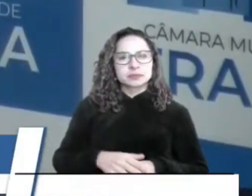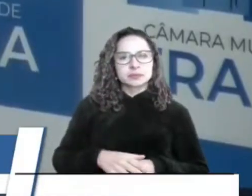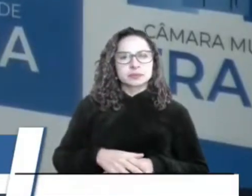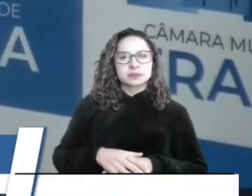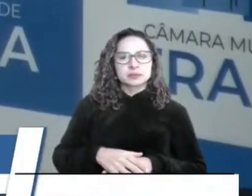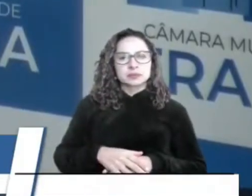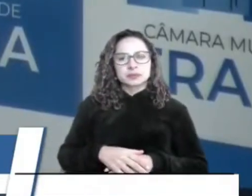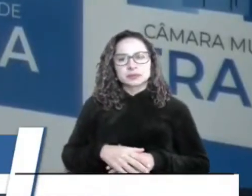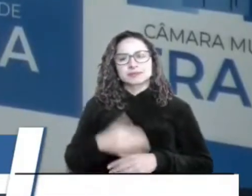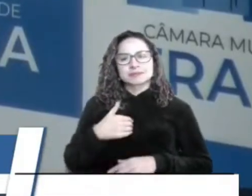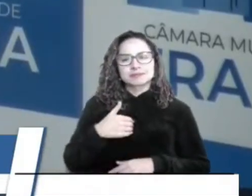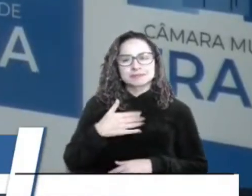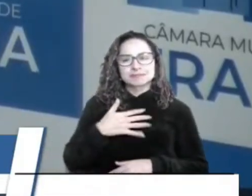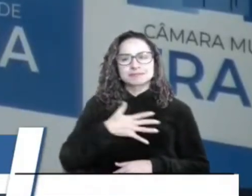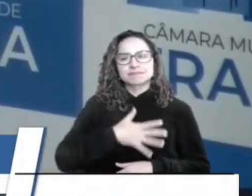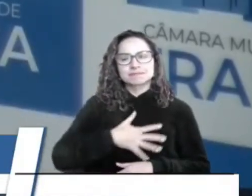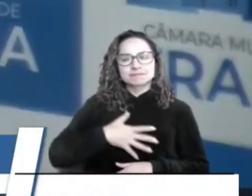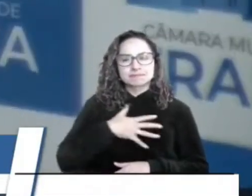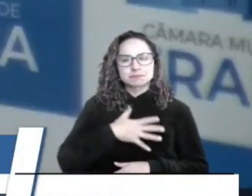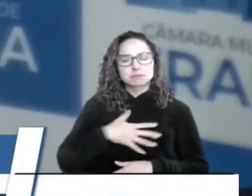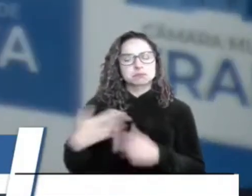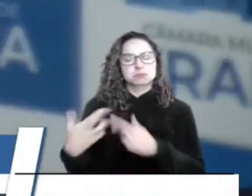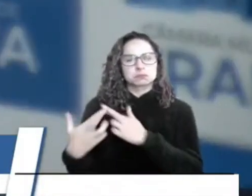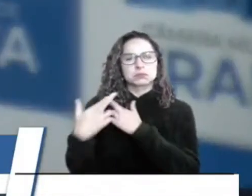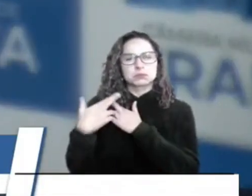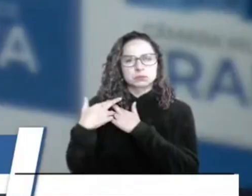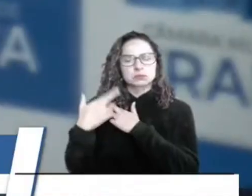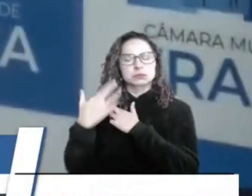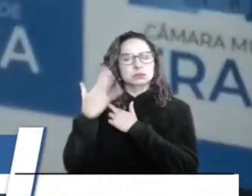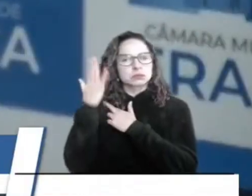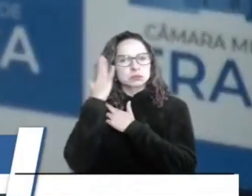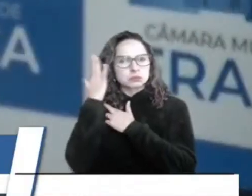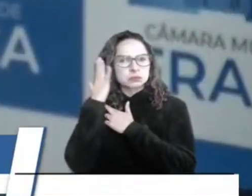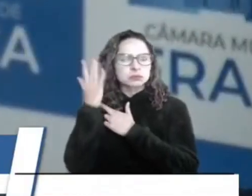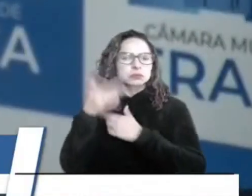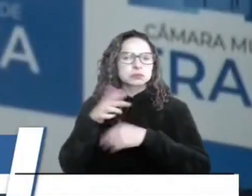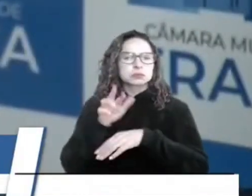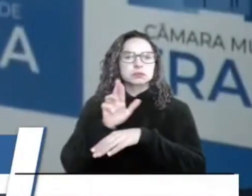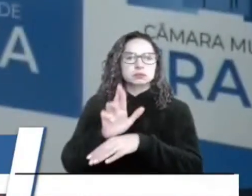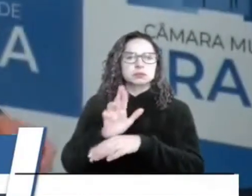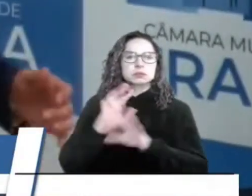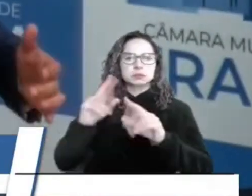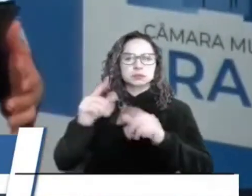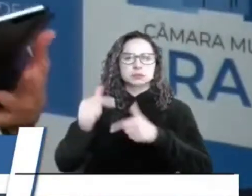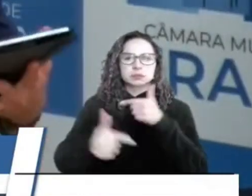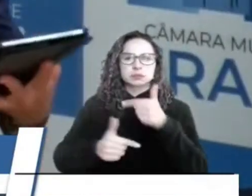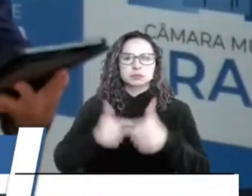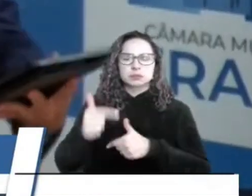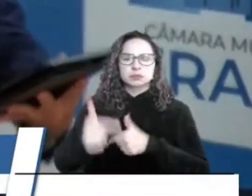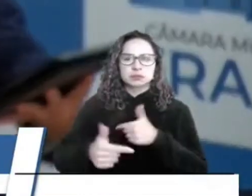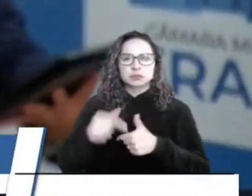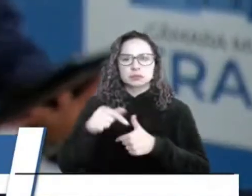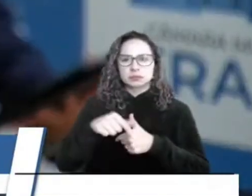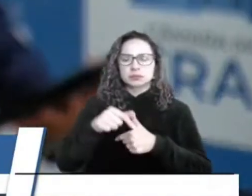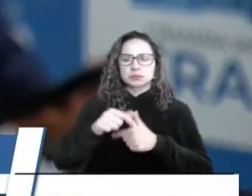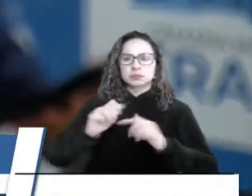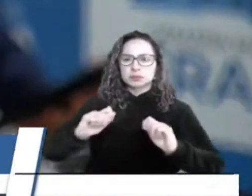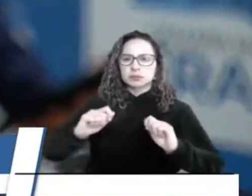É com profundo senso de responsabilidade que represento os servidores municipais nesse ato